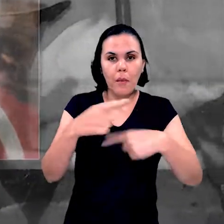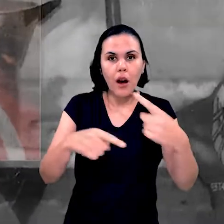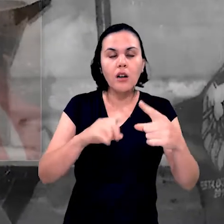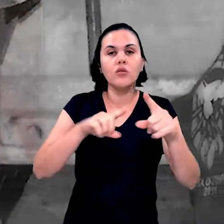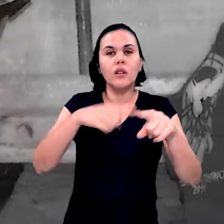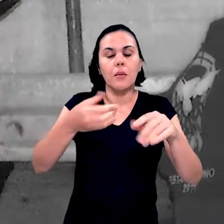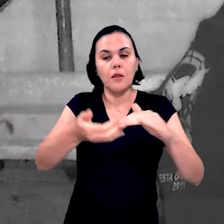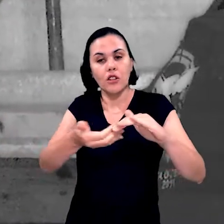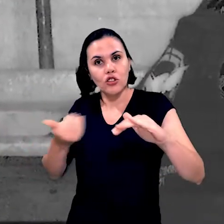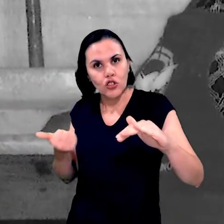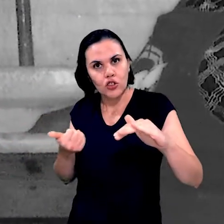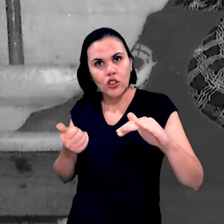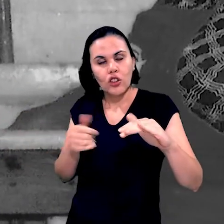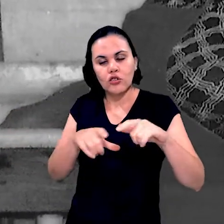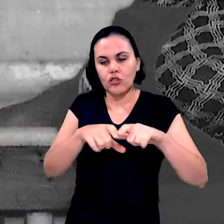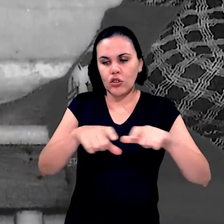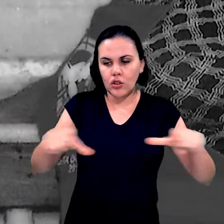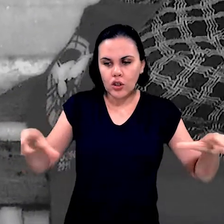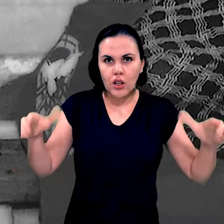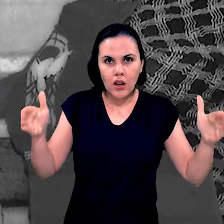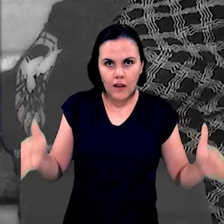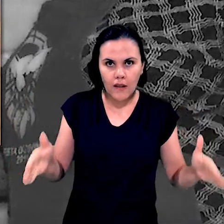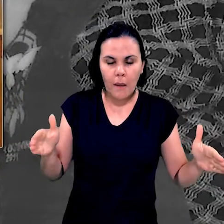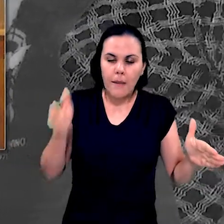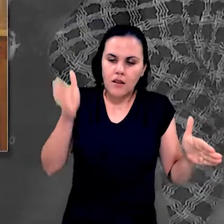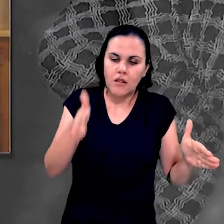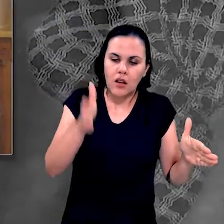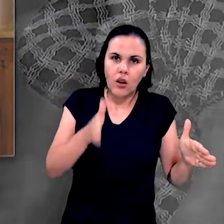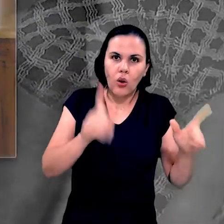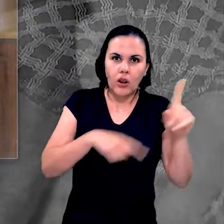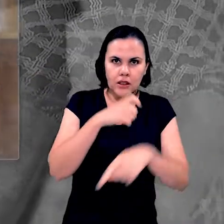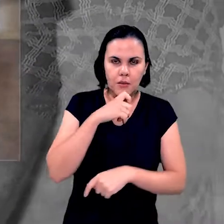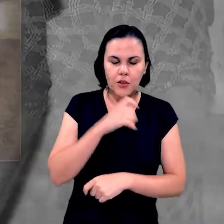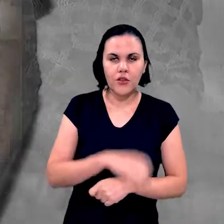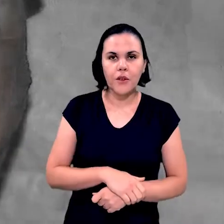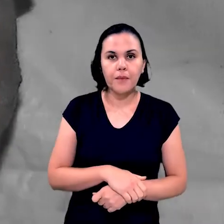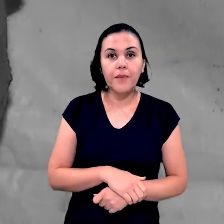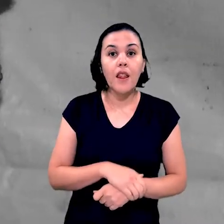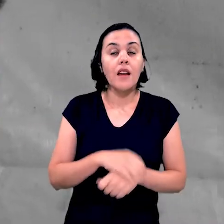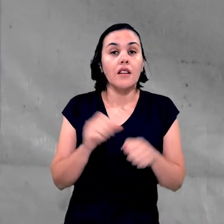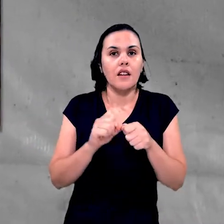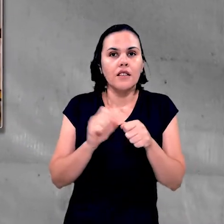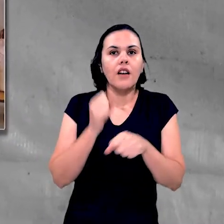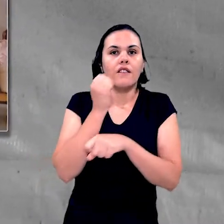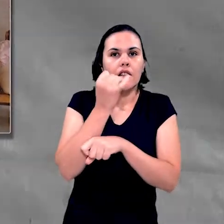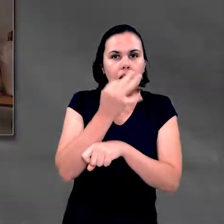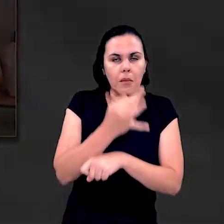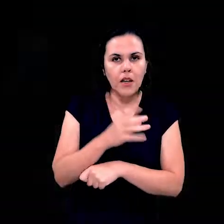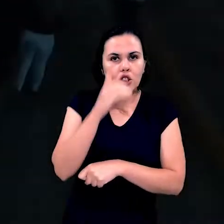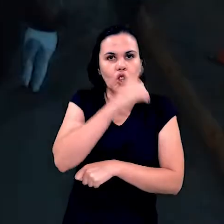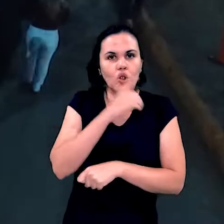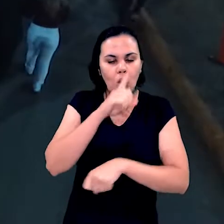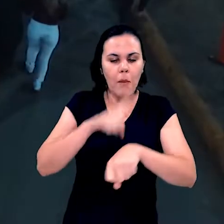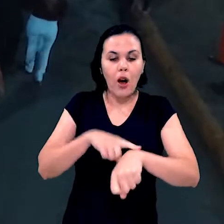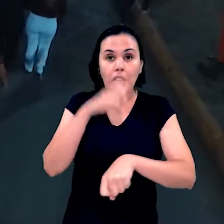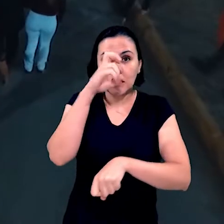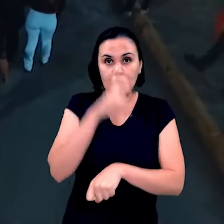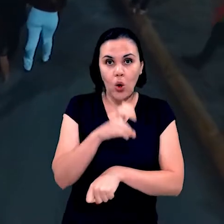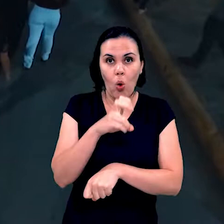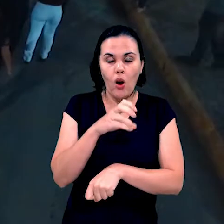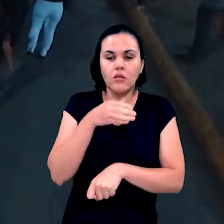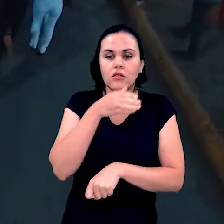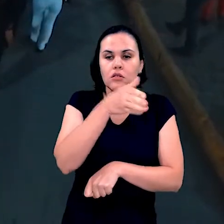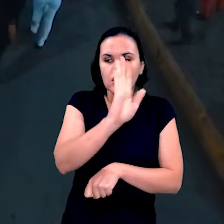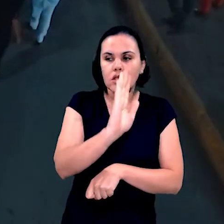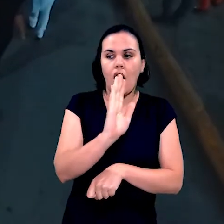pano. E aí a gente tira nas mesas e depois a gente corta a hora que esfria. Então faz a madrugada, no domingo de manhã, às 5 horas da